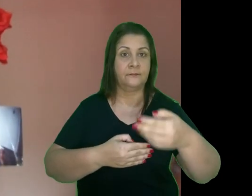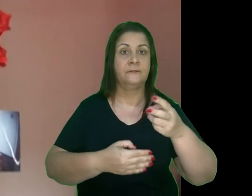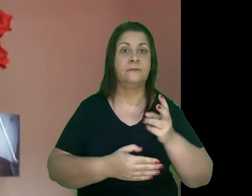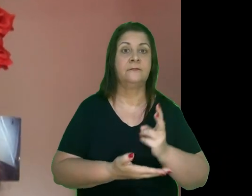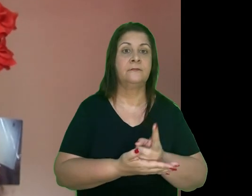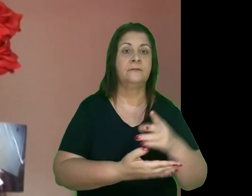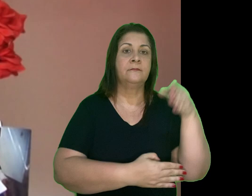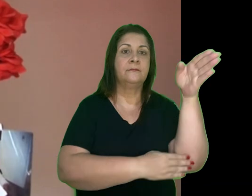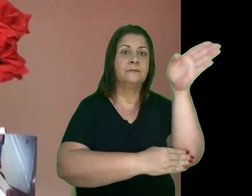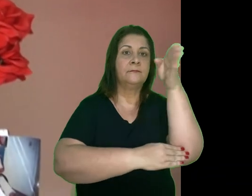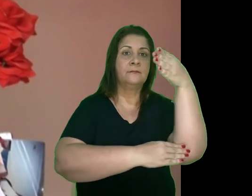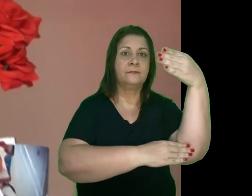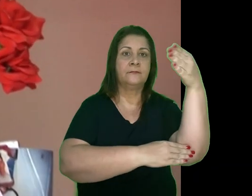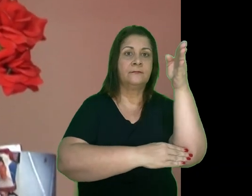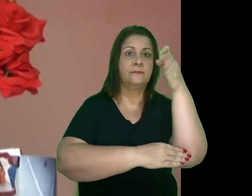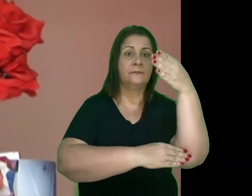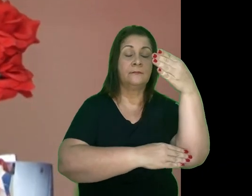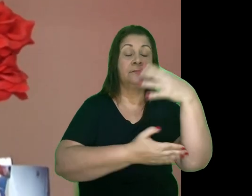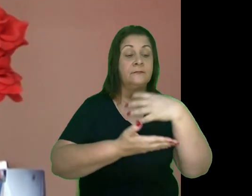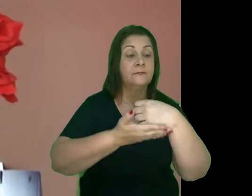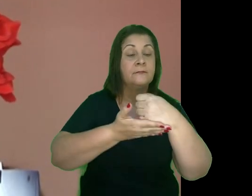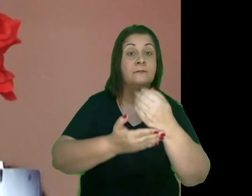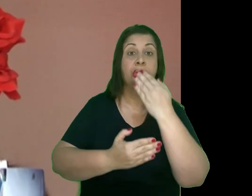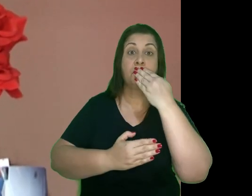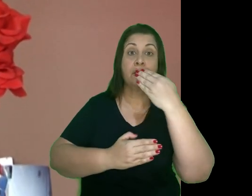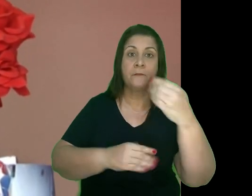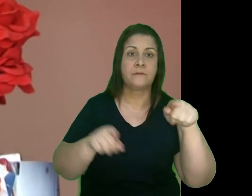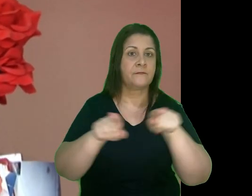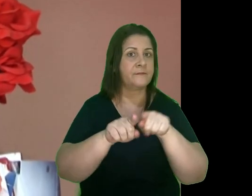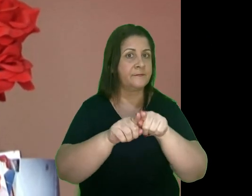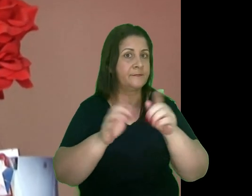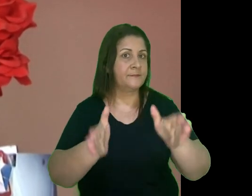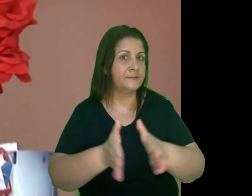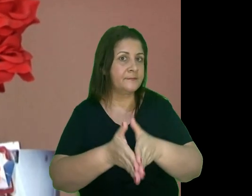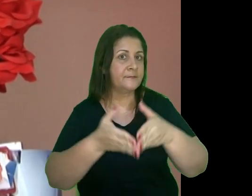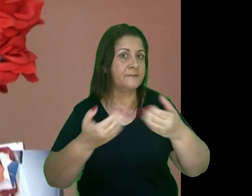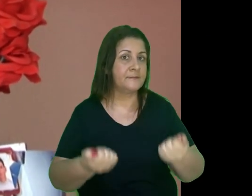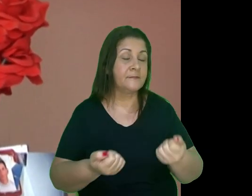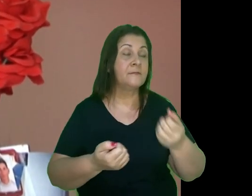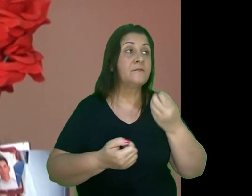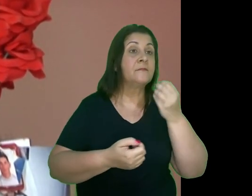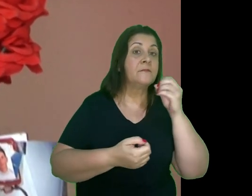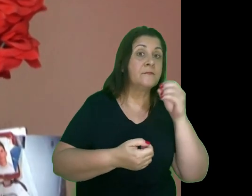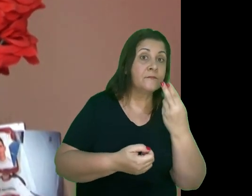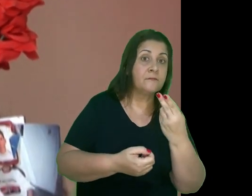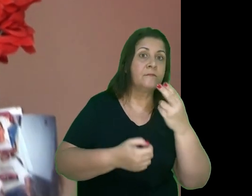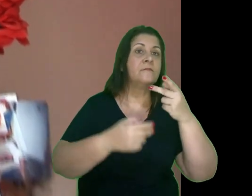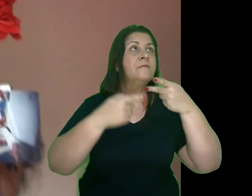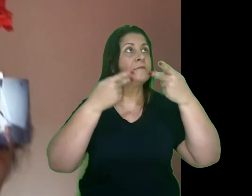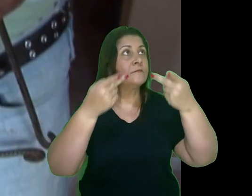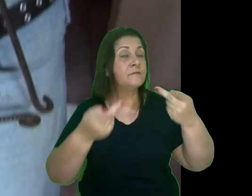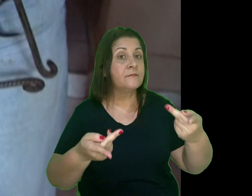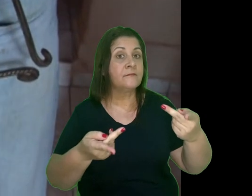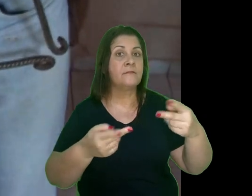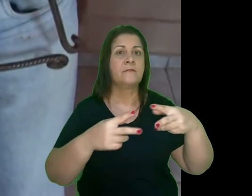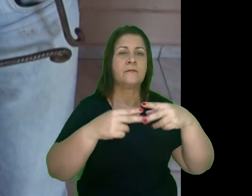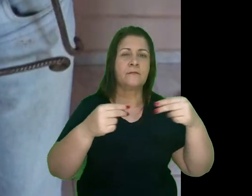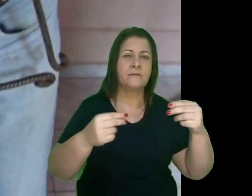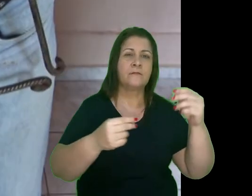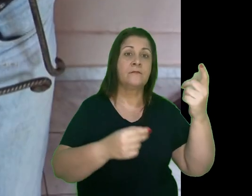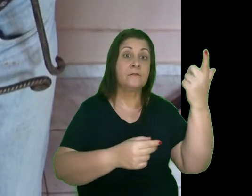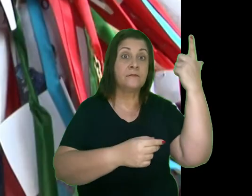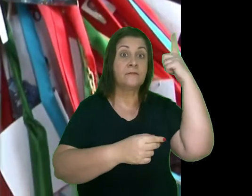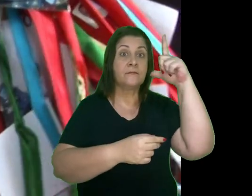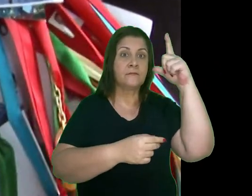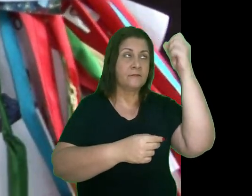À frente, sempre vai a bandeira, onde são pendurados os pedidos e milagres ou lembrando graças alcançadas. Os